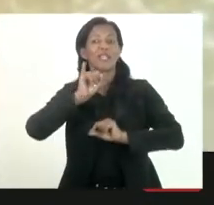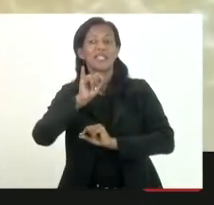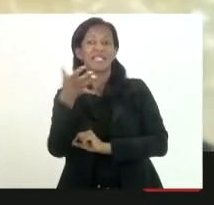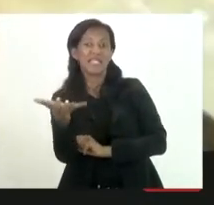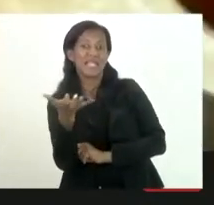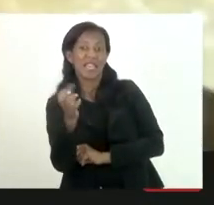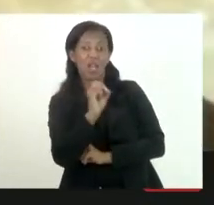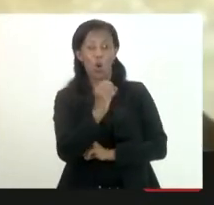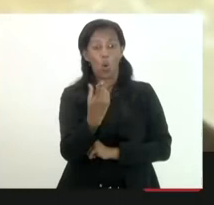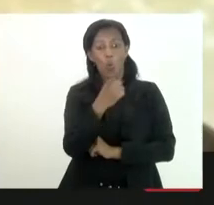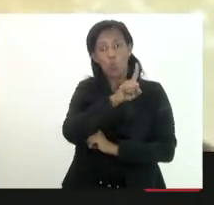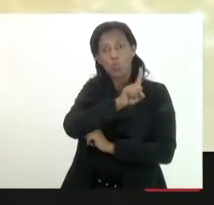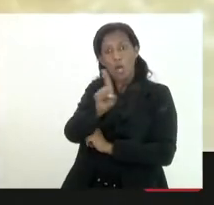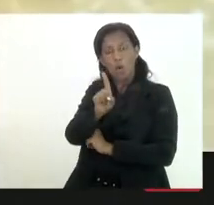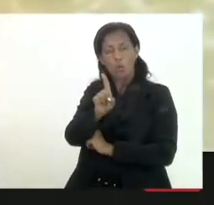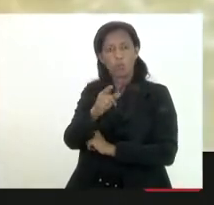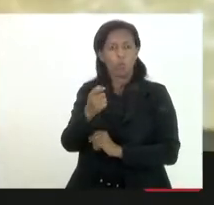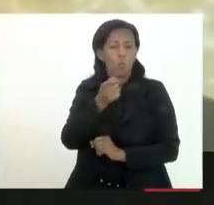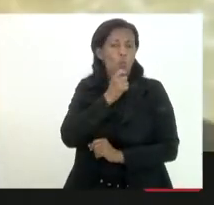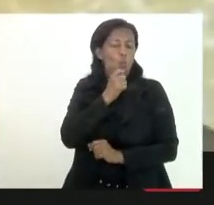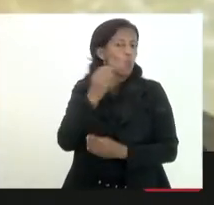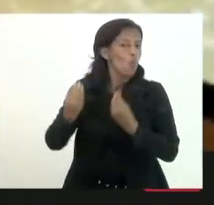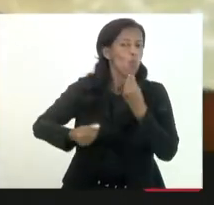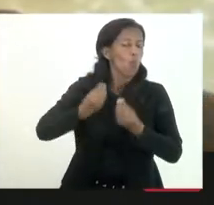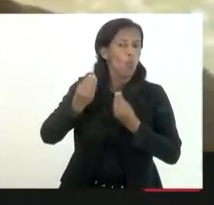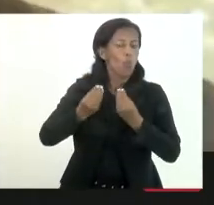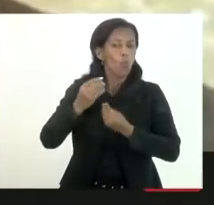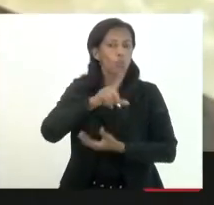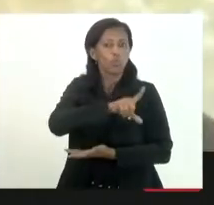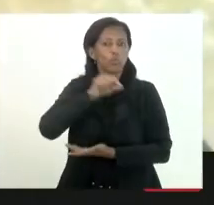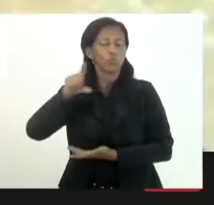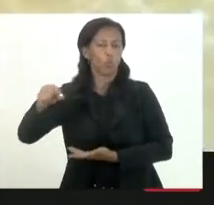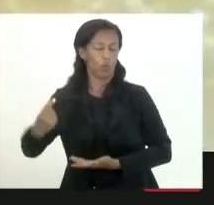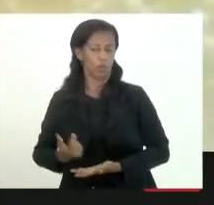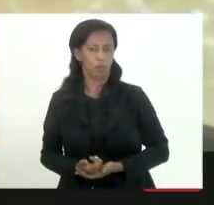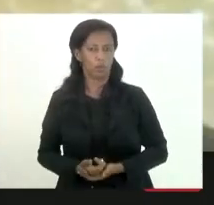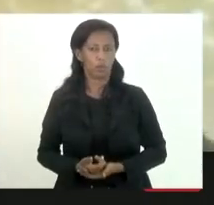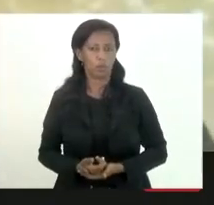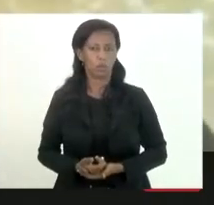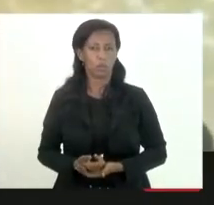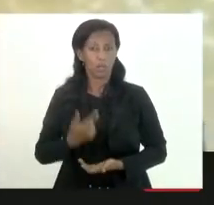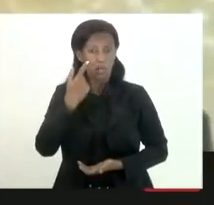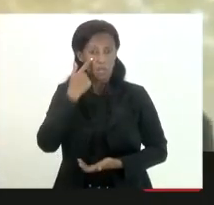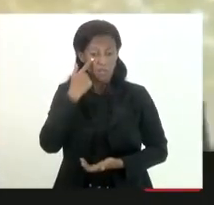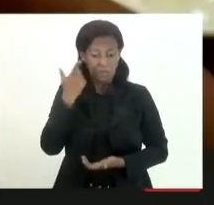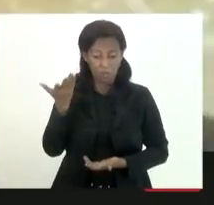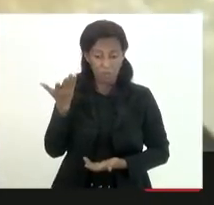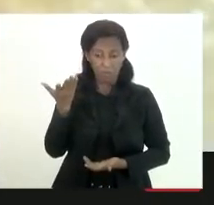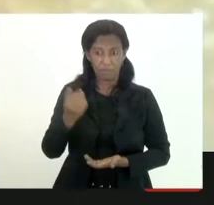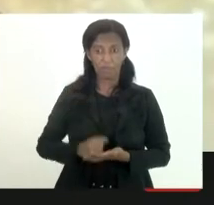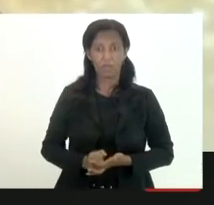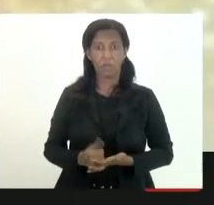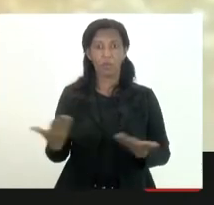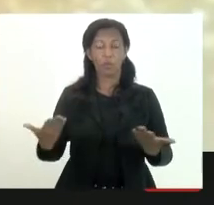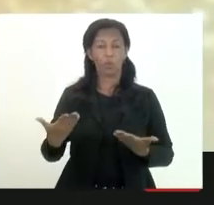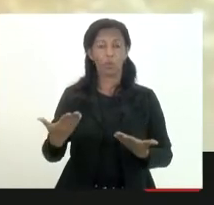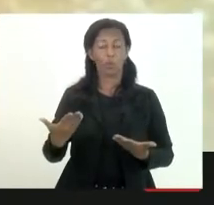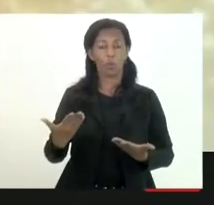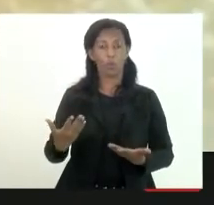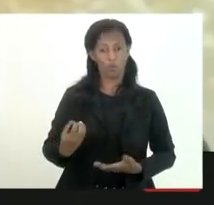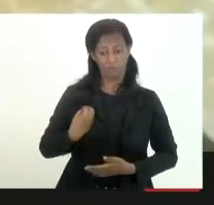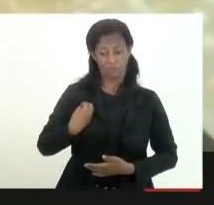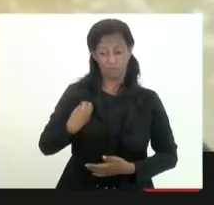você fizer a comparação e der um tratamento equânime, você vai verificar que, com a presença dos